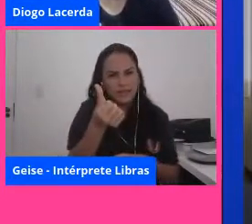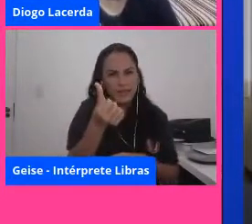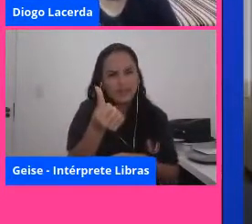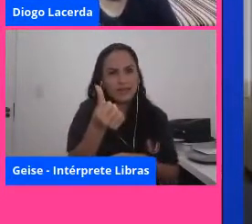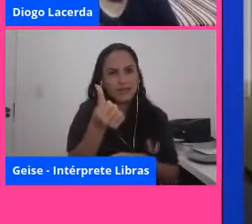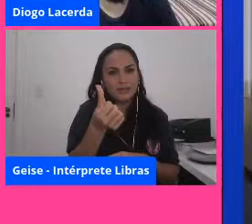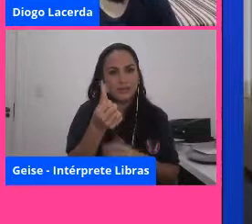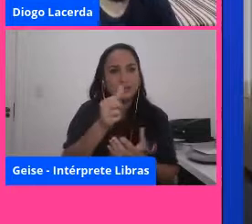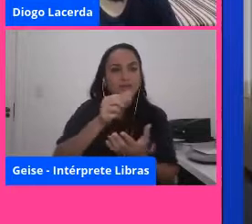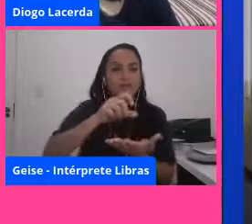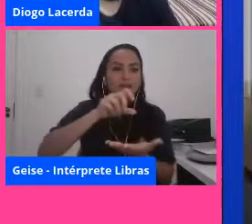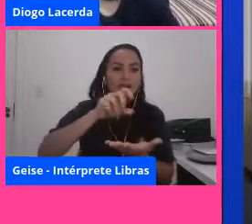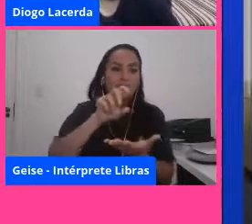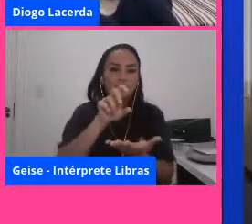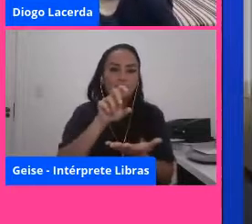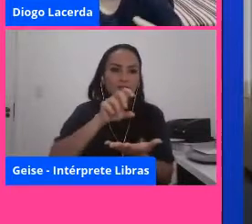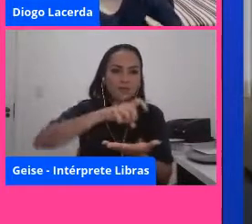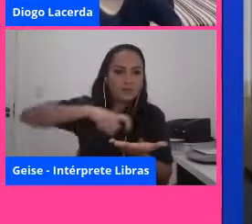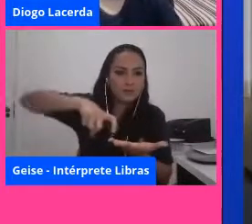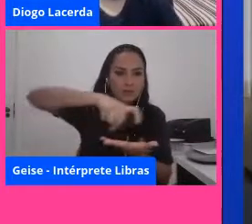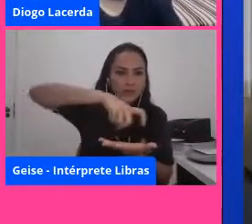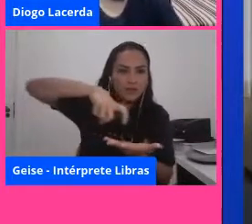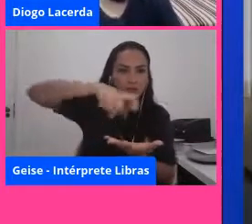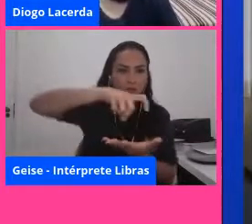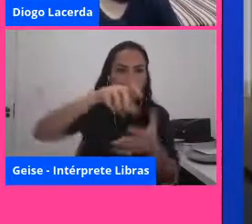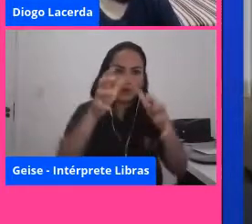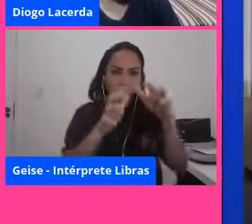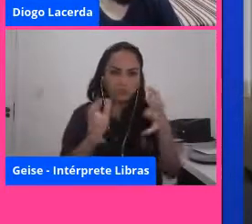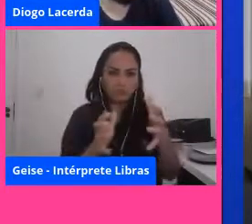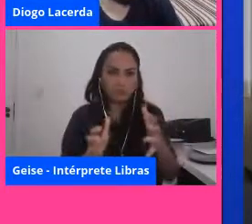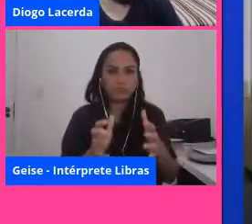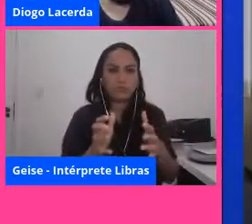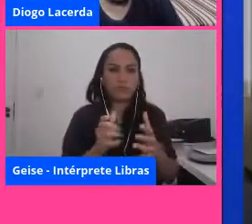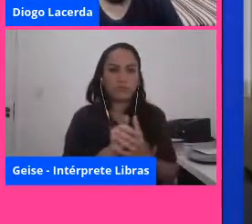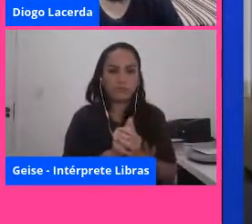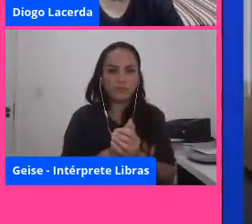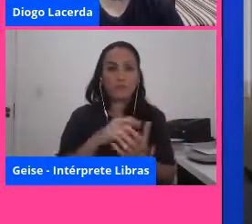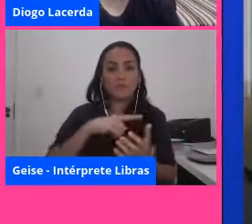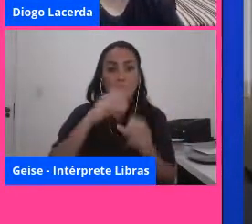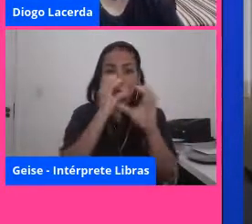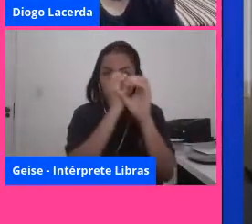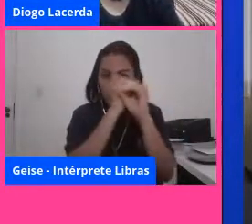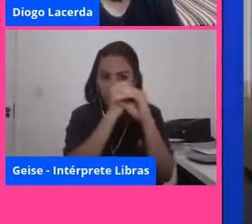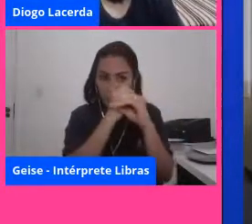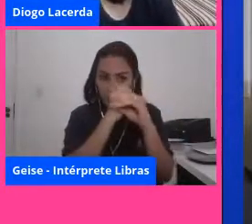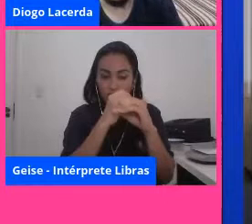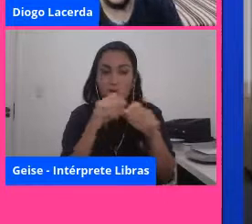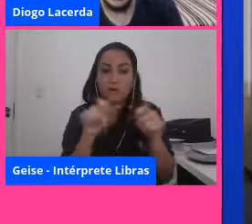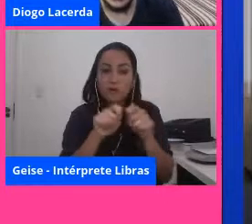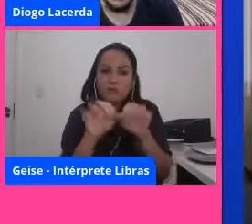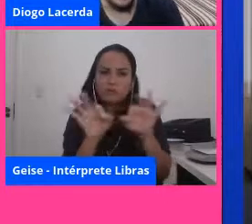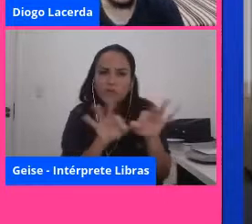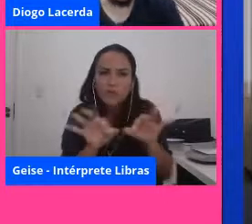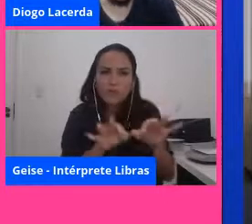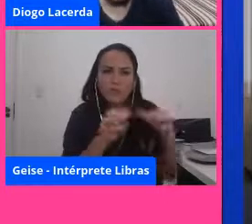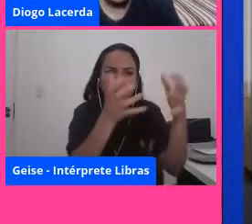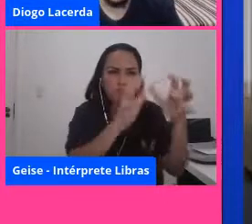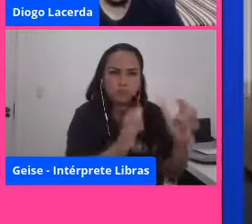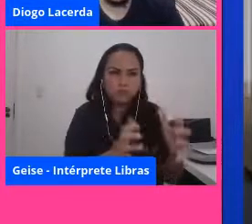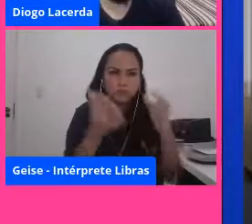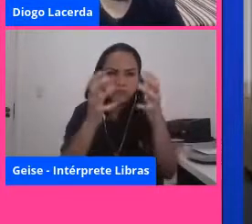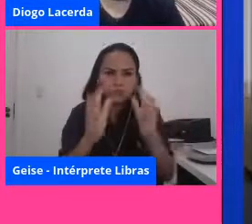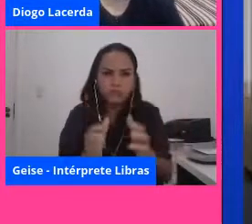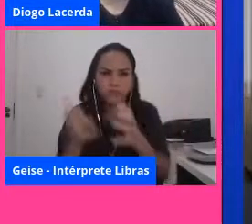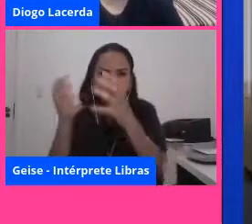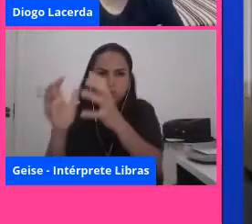impressoras da MakerBot, com um monte de filamento, é um laboratório provavelmente de prototipação. Eu estou vendo ali roscas, eu estou